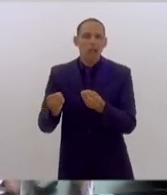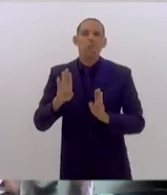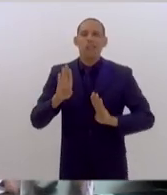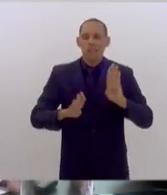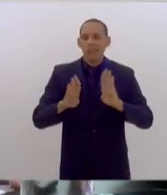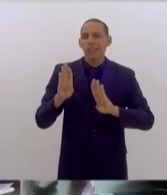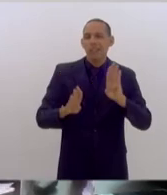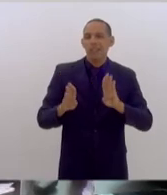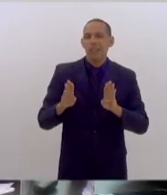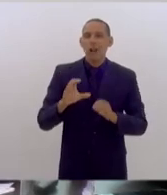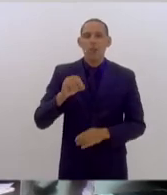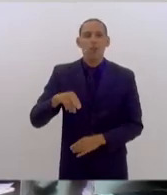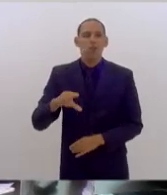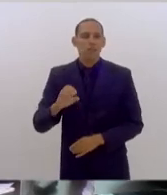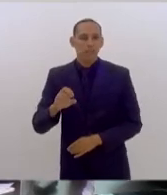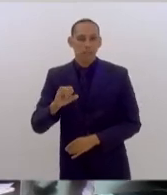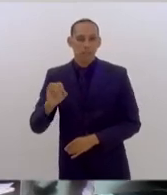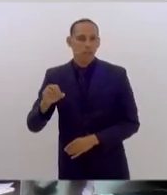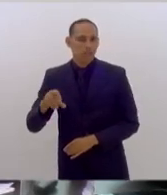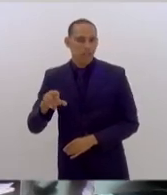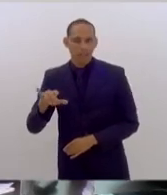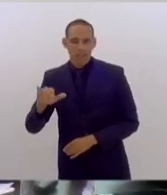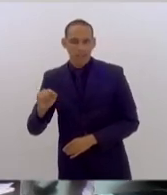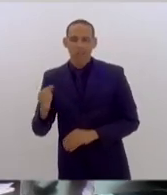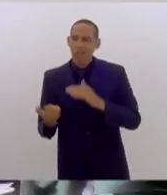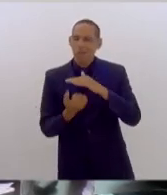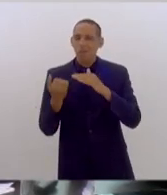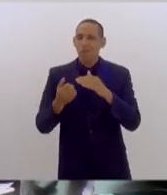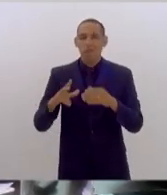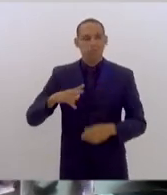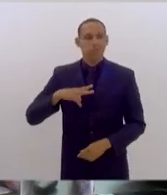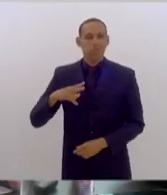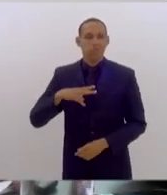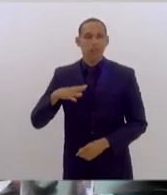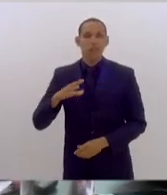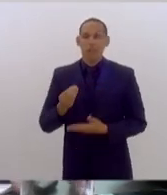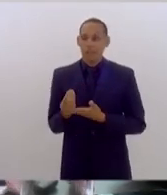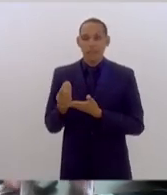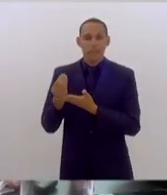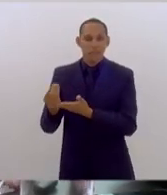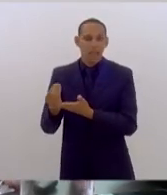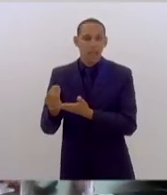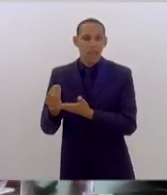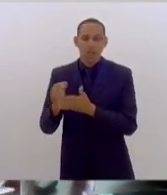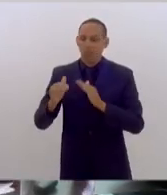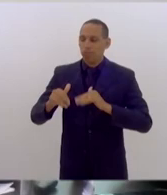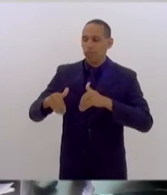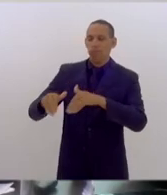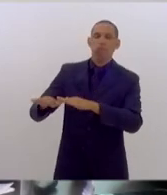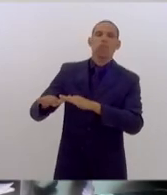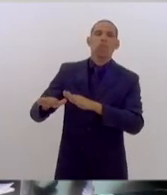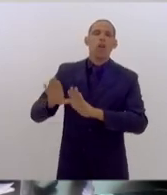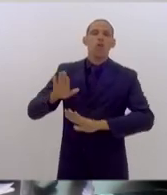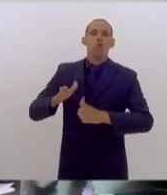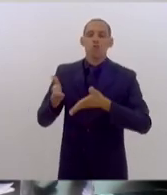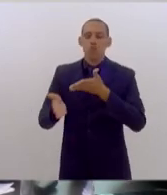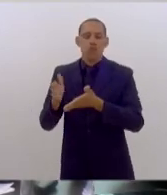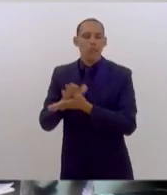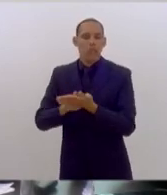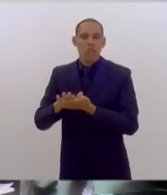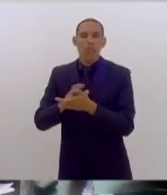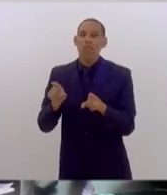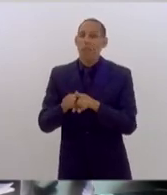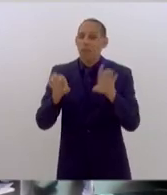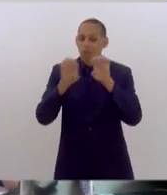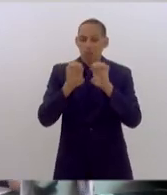a uma concessionária privada entretanto o poder concedente não apenas decidiu 6mm da prestação direta de serviços como também